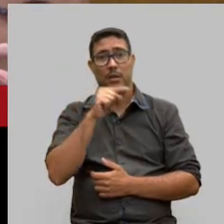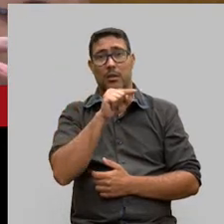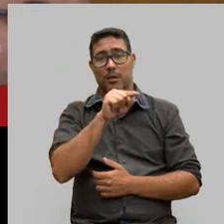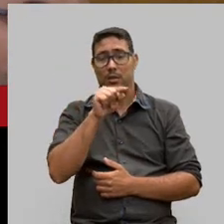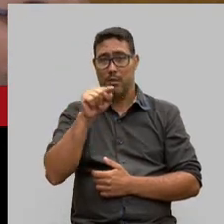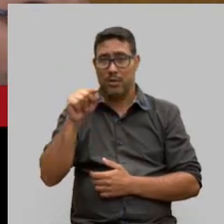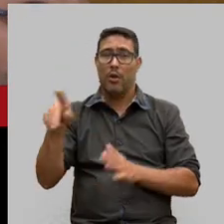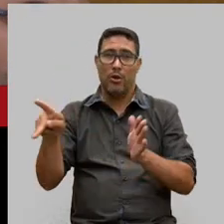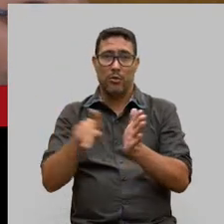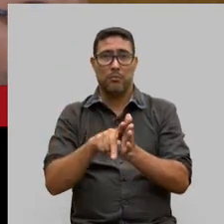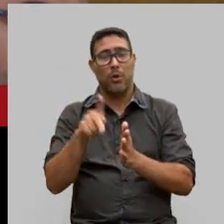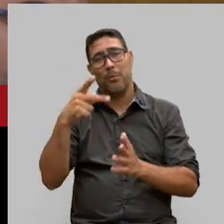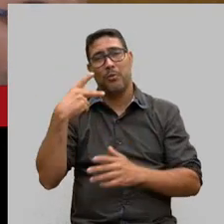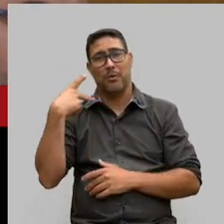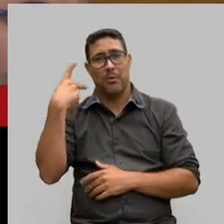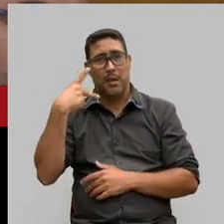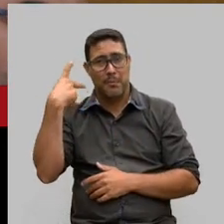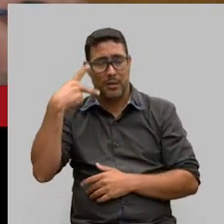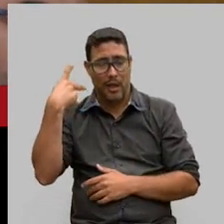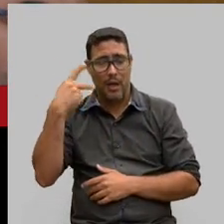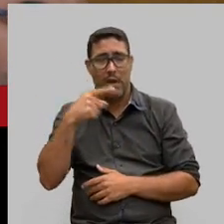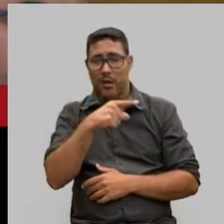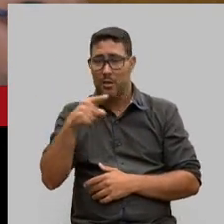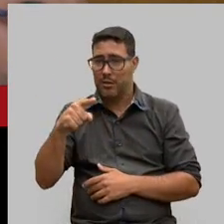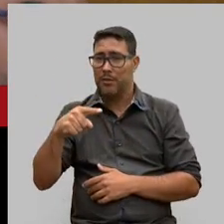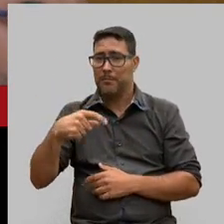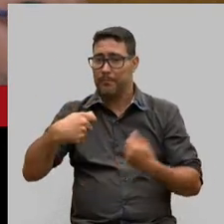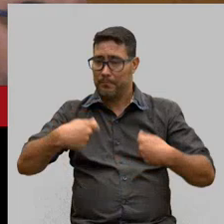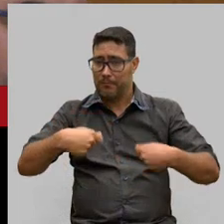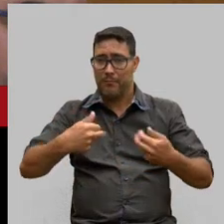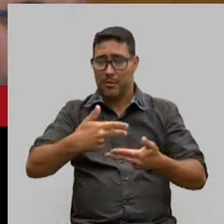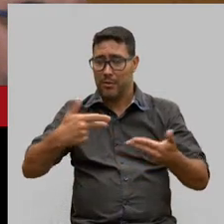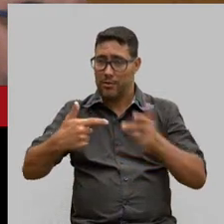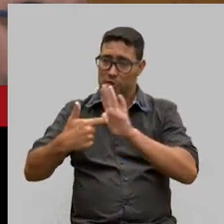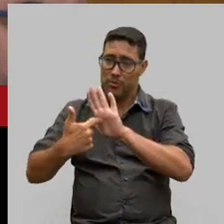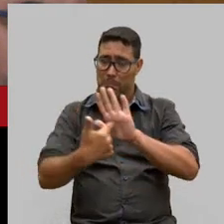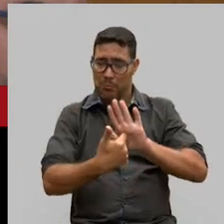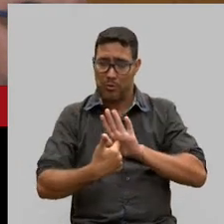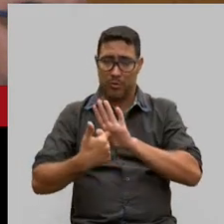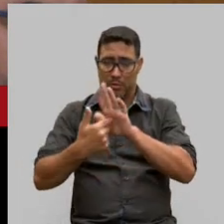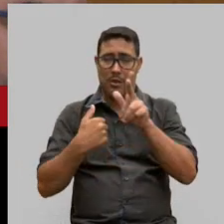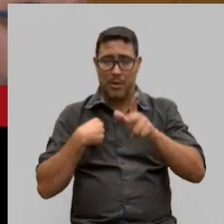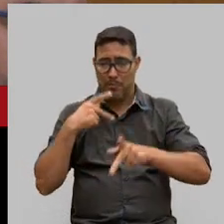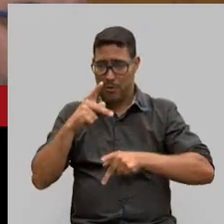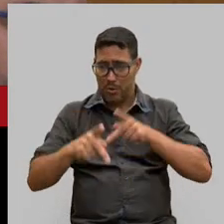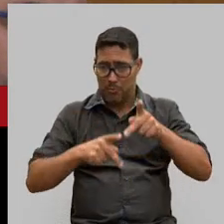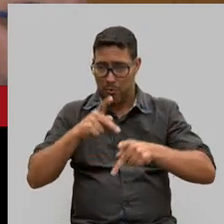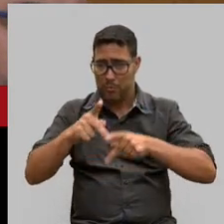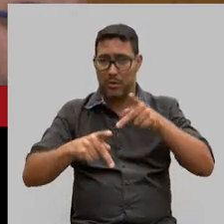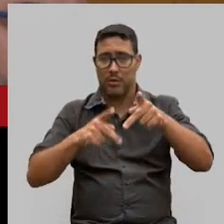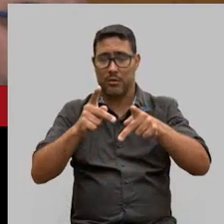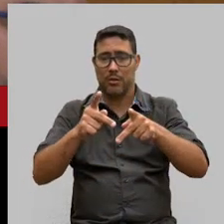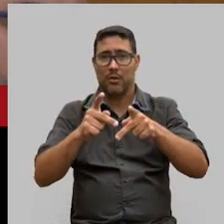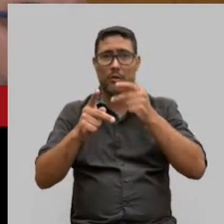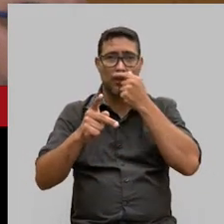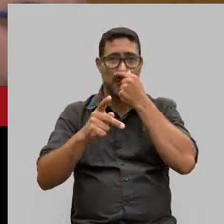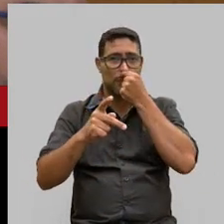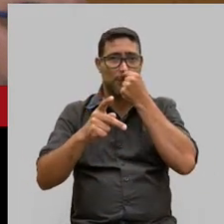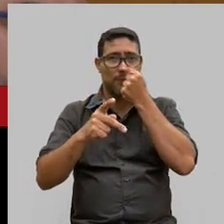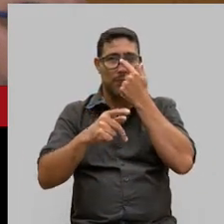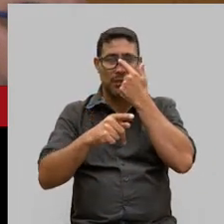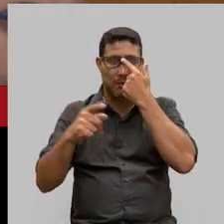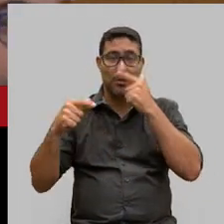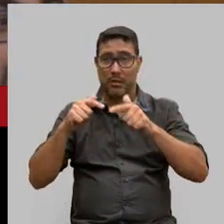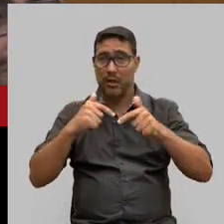parlamentares tem uma uma uma forma de mostrar para pra população que afinal vocês estão para servir a